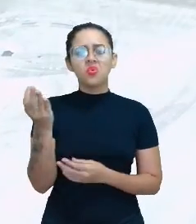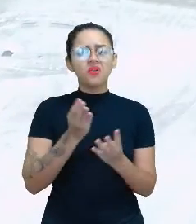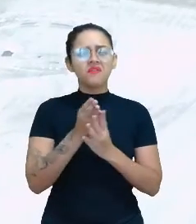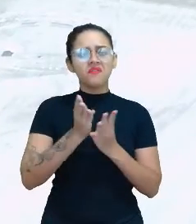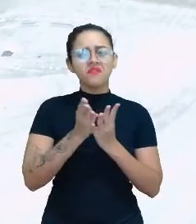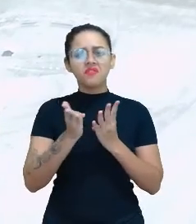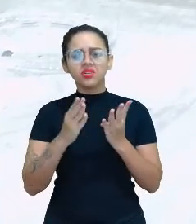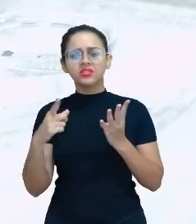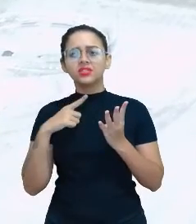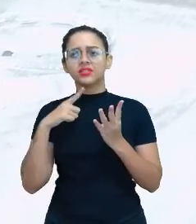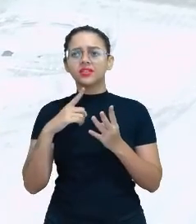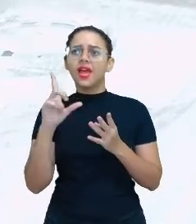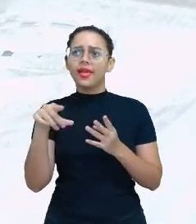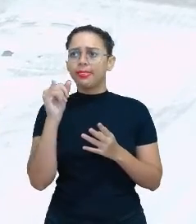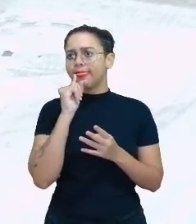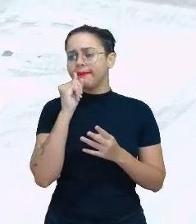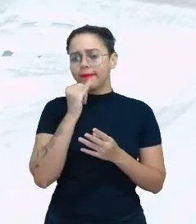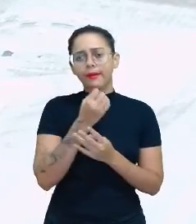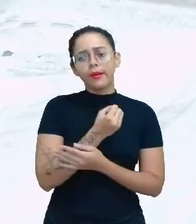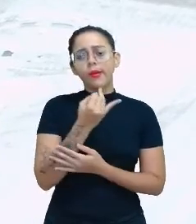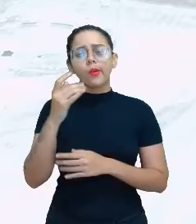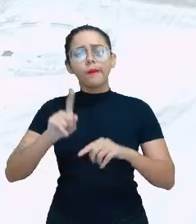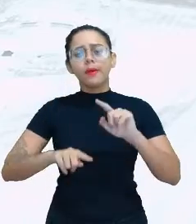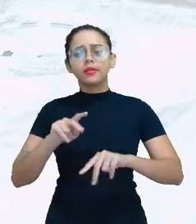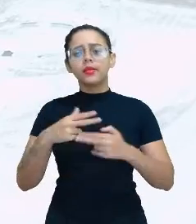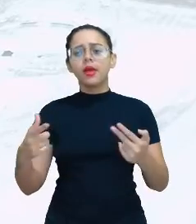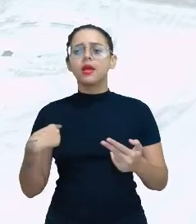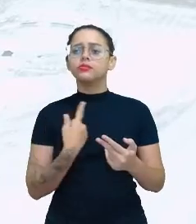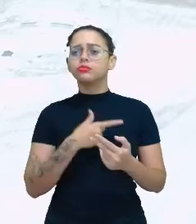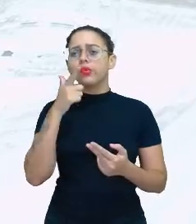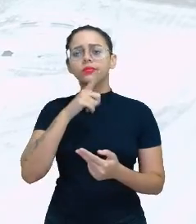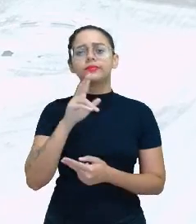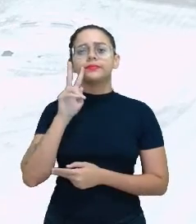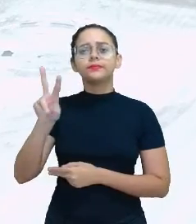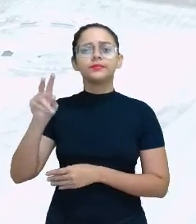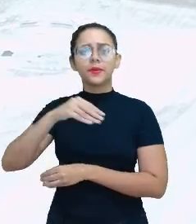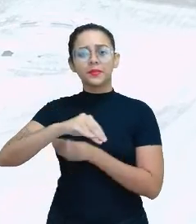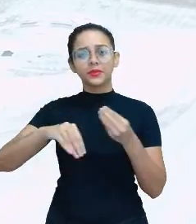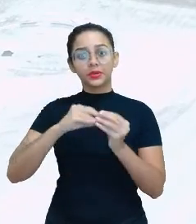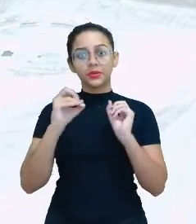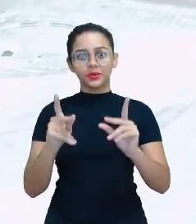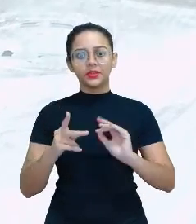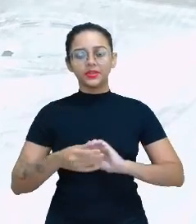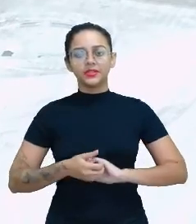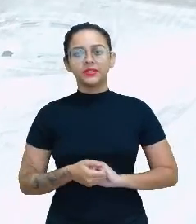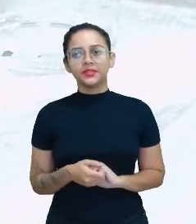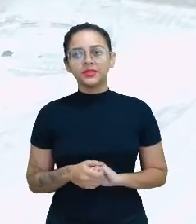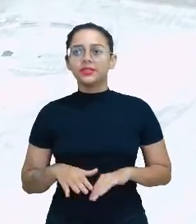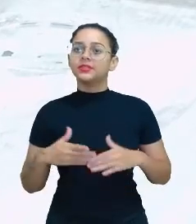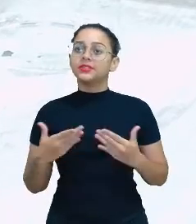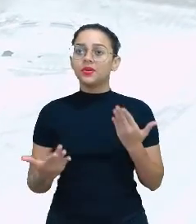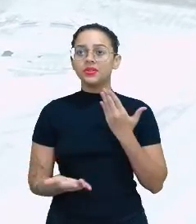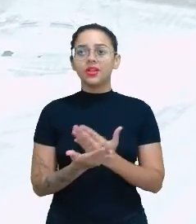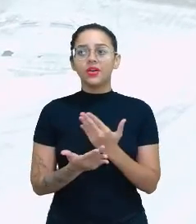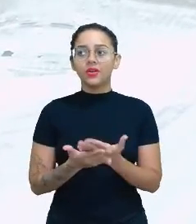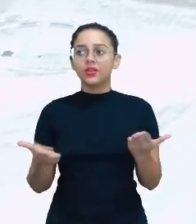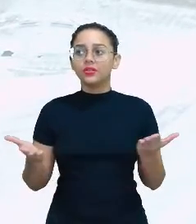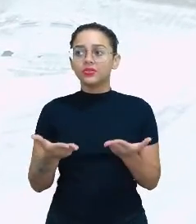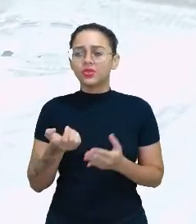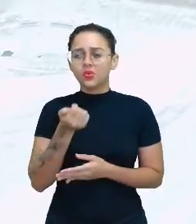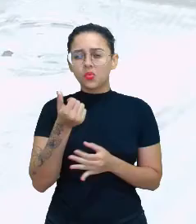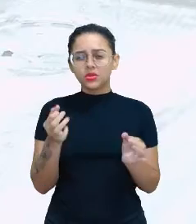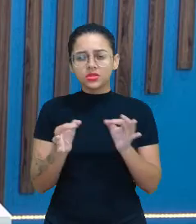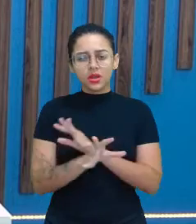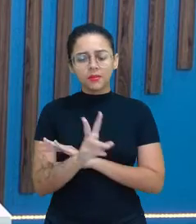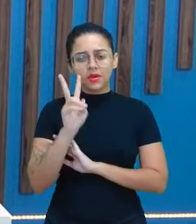tem são quantos materiais ou substâncias nós estamos vendo aí nessa mistura Tá certo então na aula de hoje que já tá